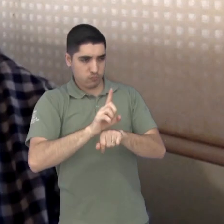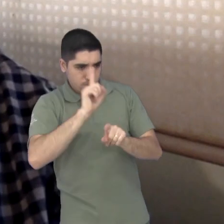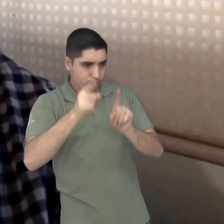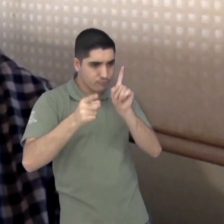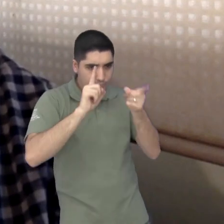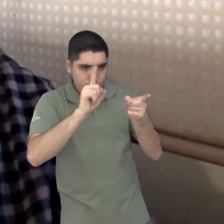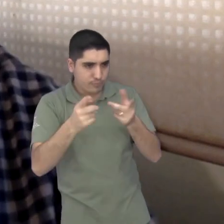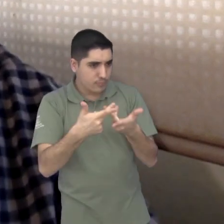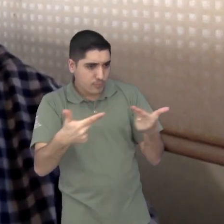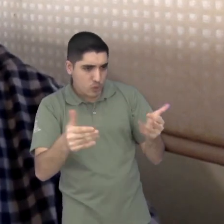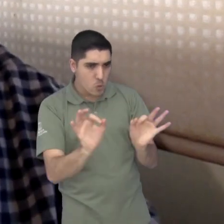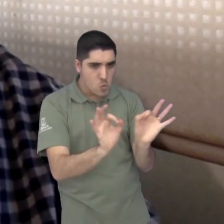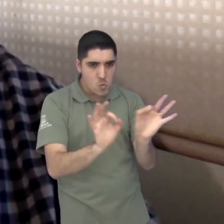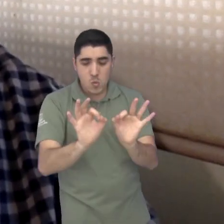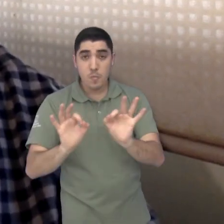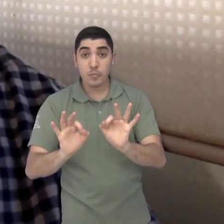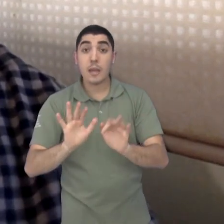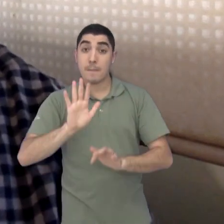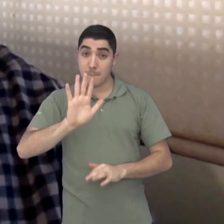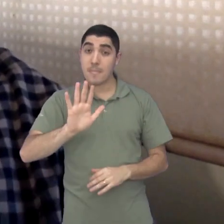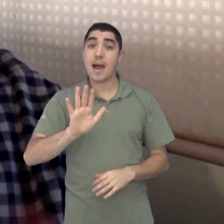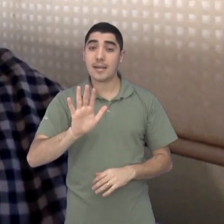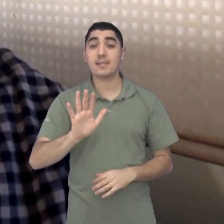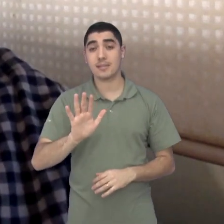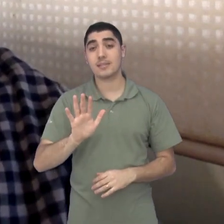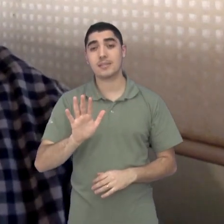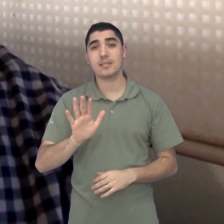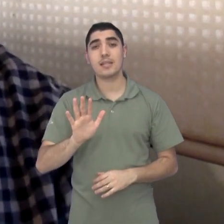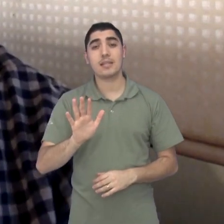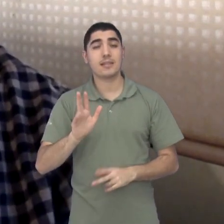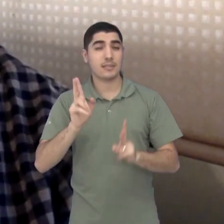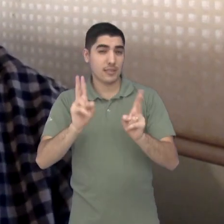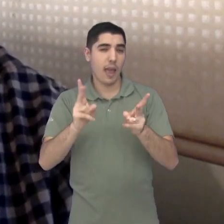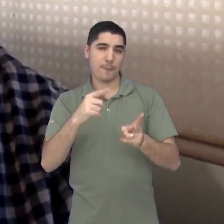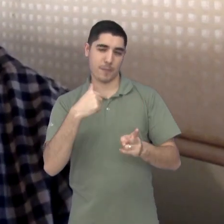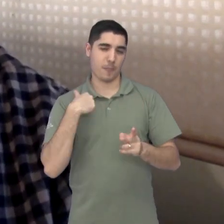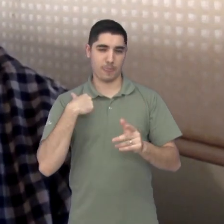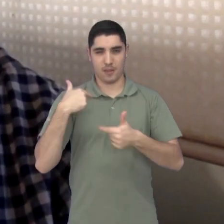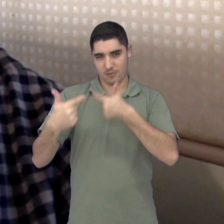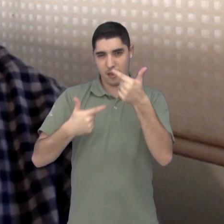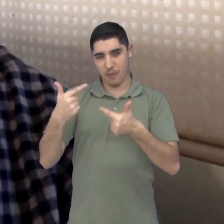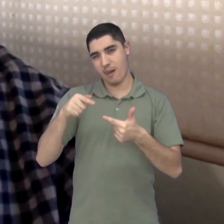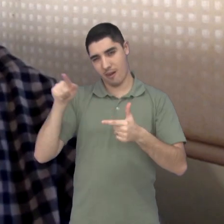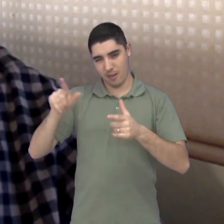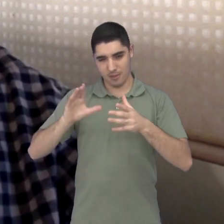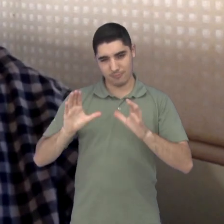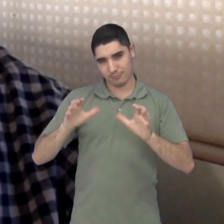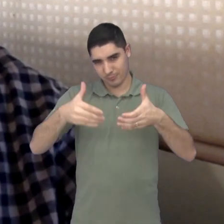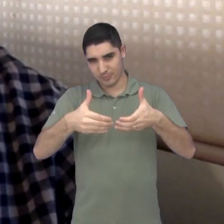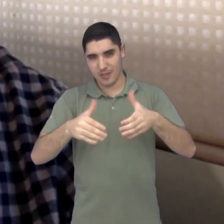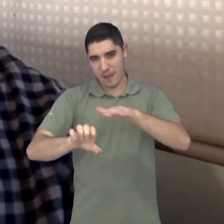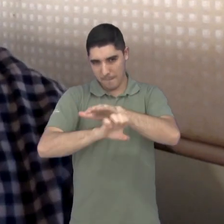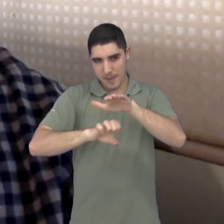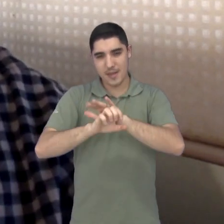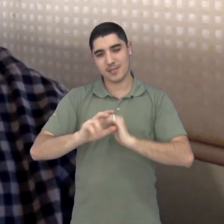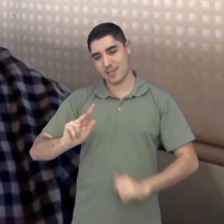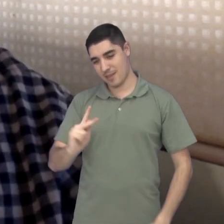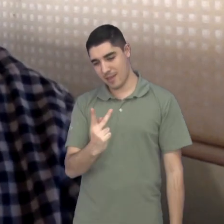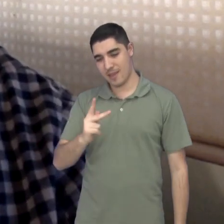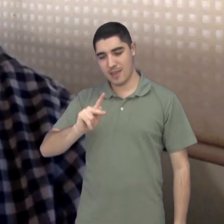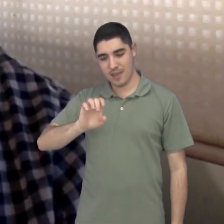dublagem de muitos filmes, mas eu contava com aquele super elenco extraordinário da Herbert Richards. Então, eu tinha